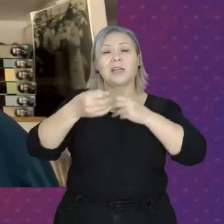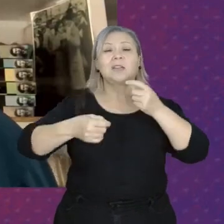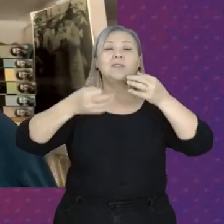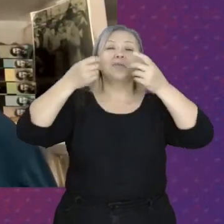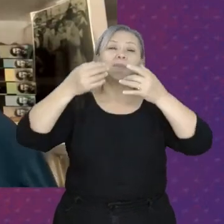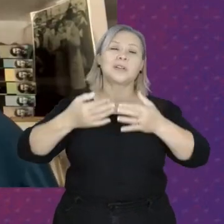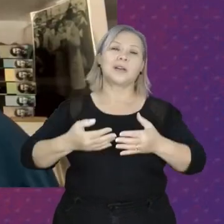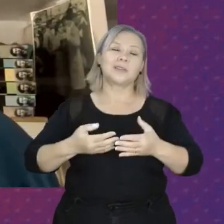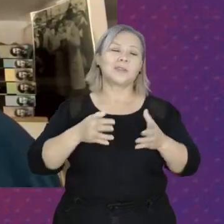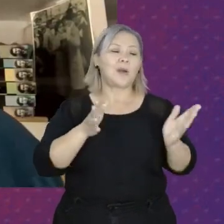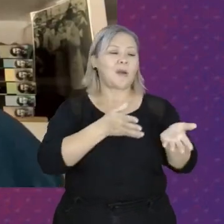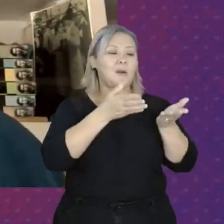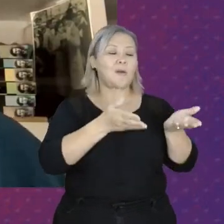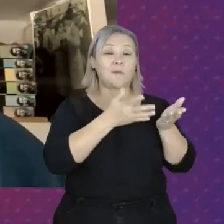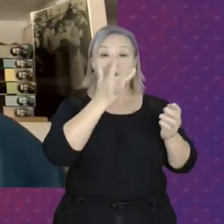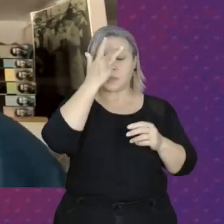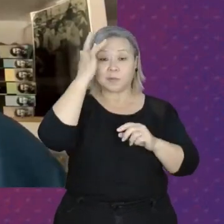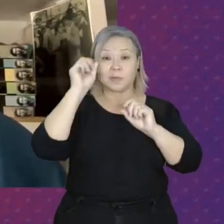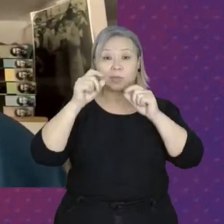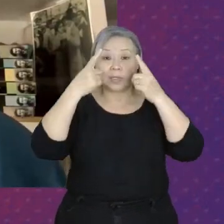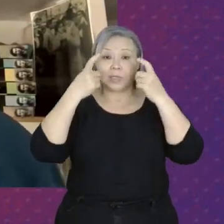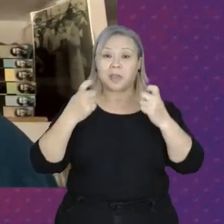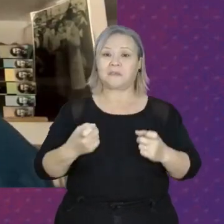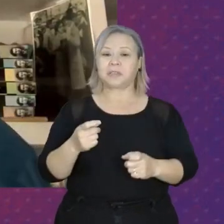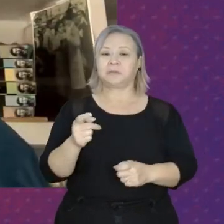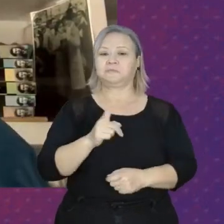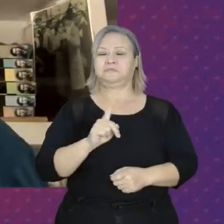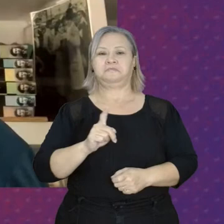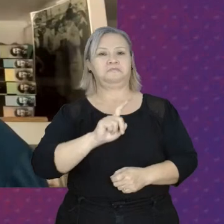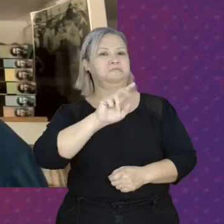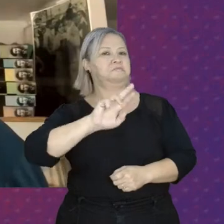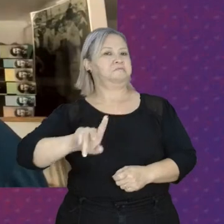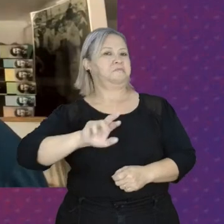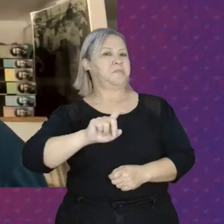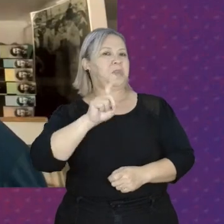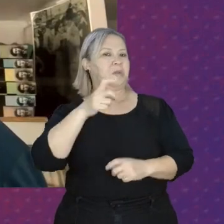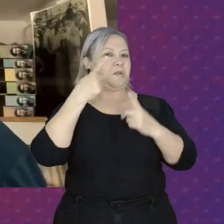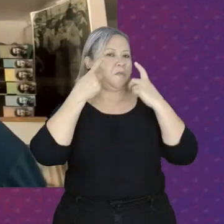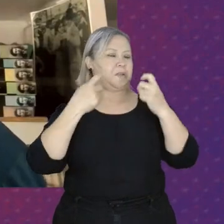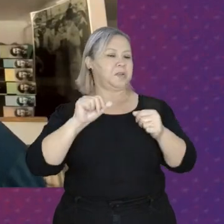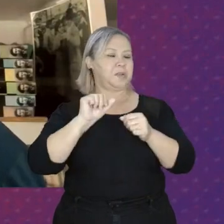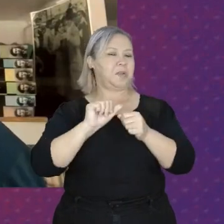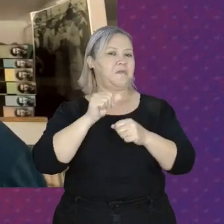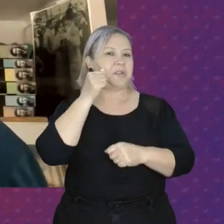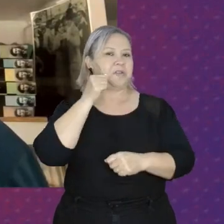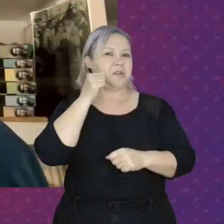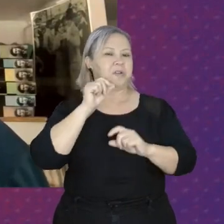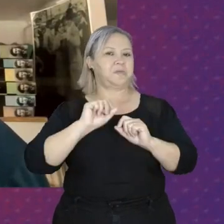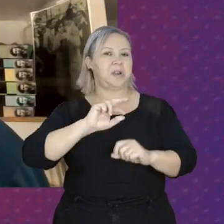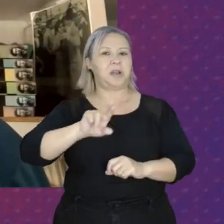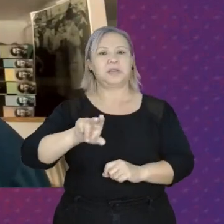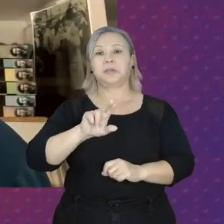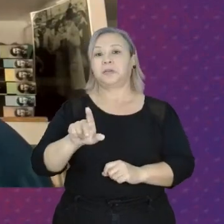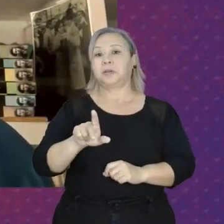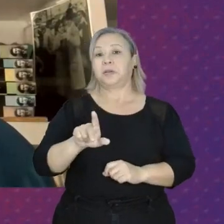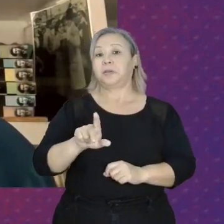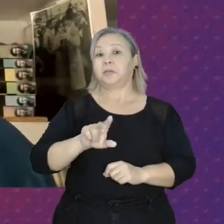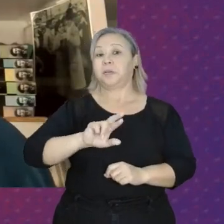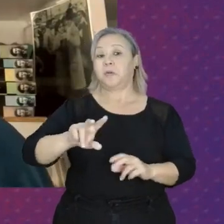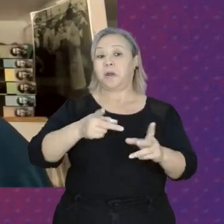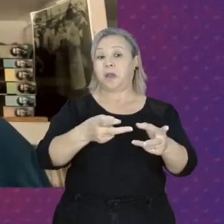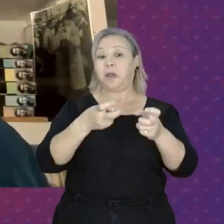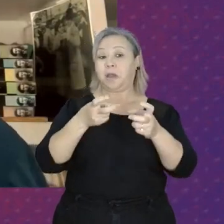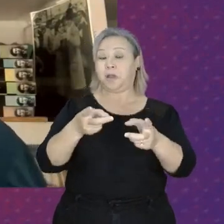para convencer as pessoas de que a violência não é violência, de que aquilo que é feito com as mulheres enquanto exploração,